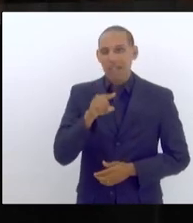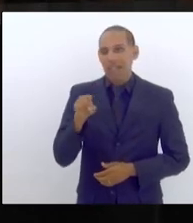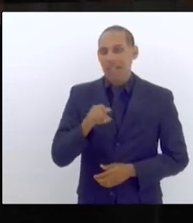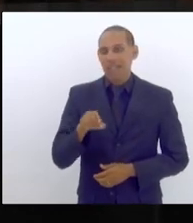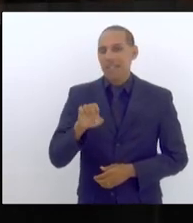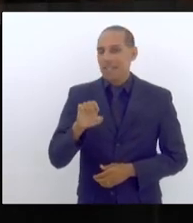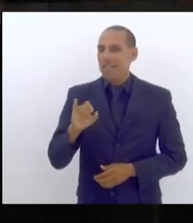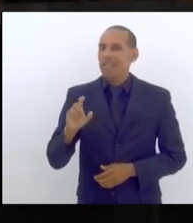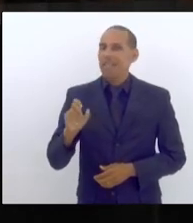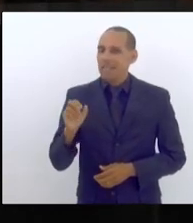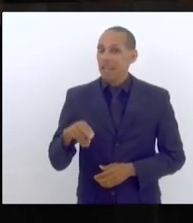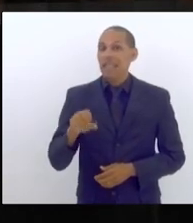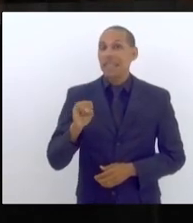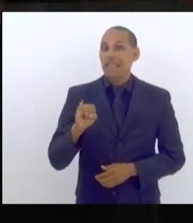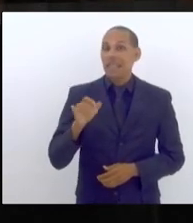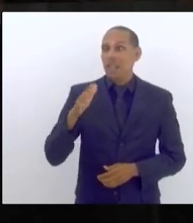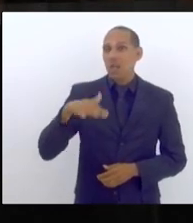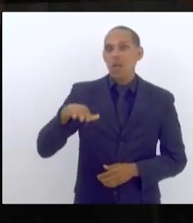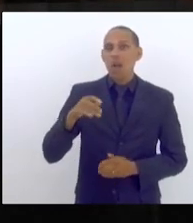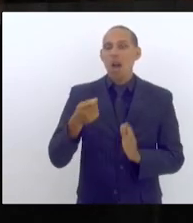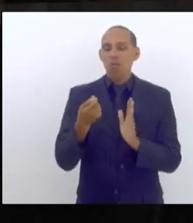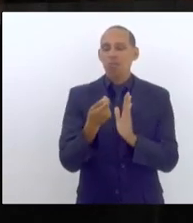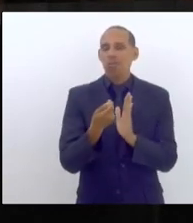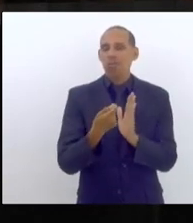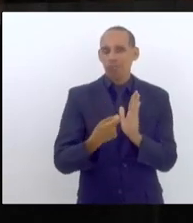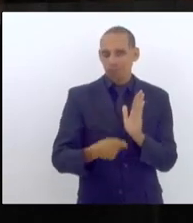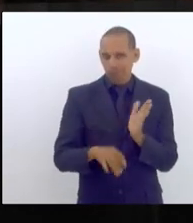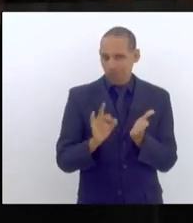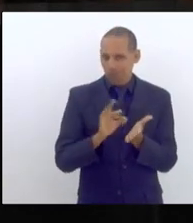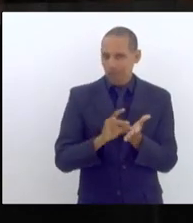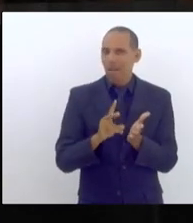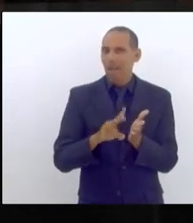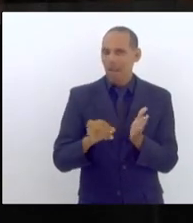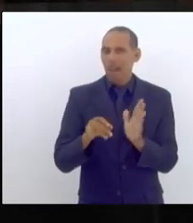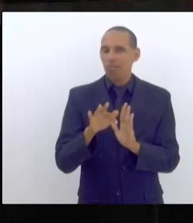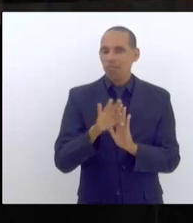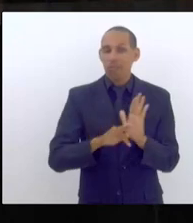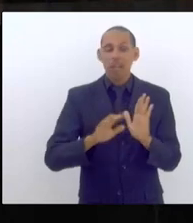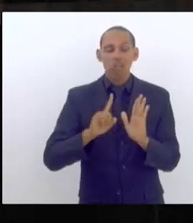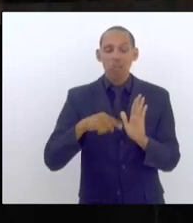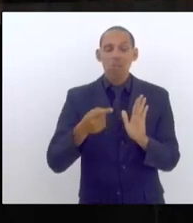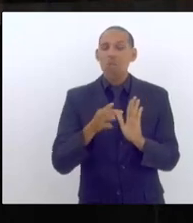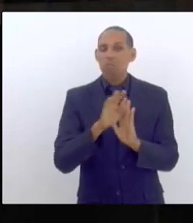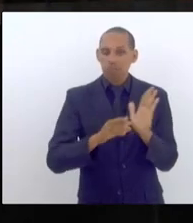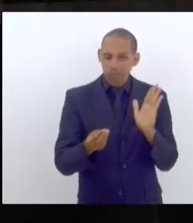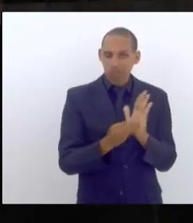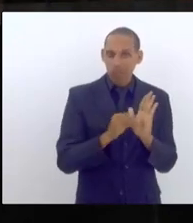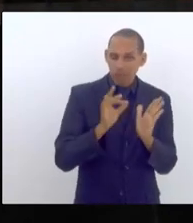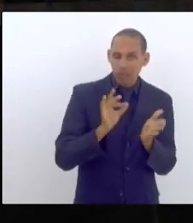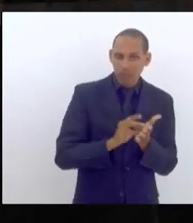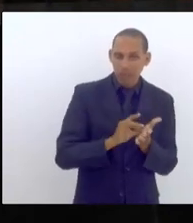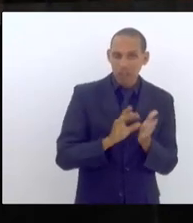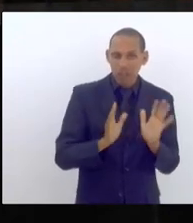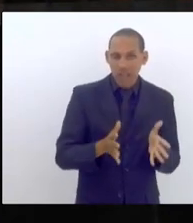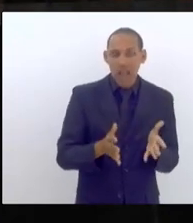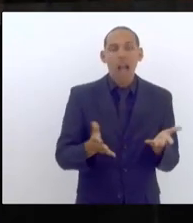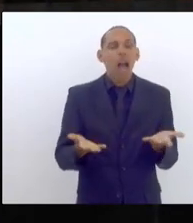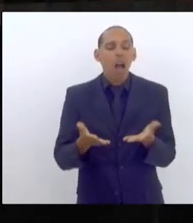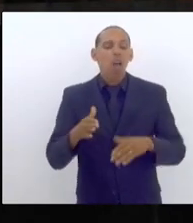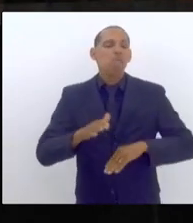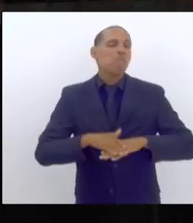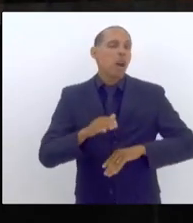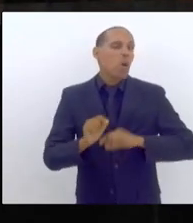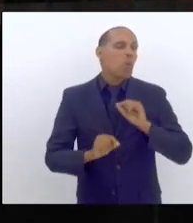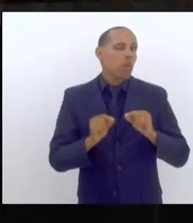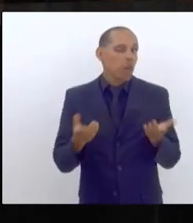ser preenchidos, e depois, o que, que vai ser feito com isso, deputada Verônica? Se isso